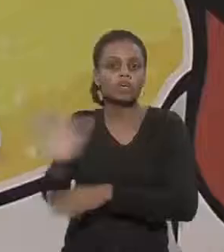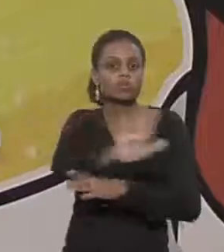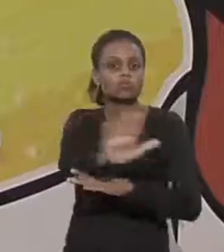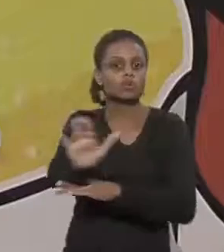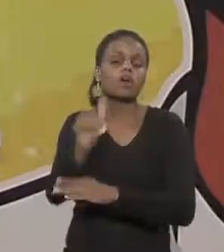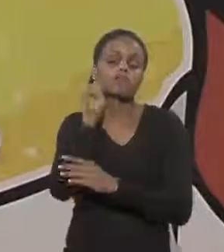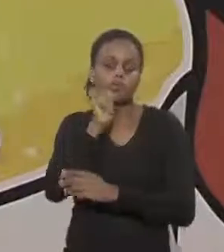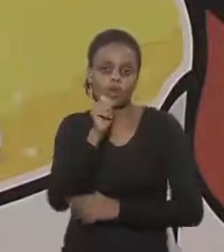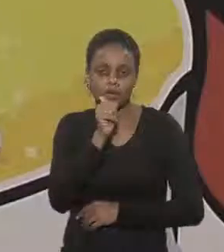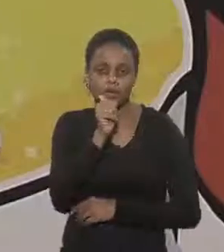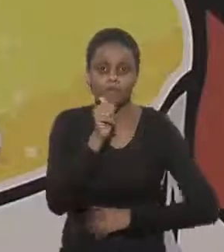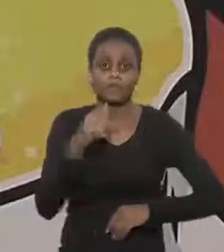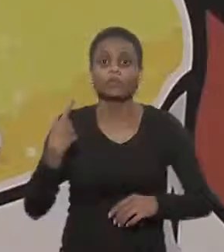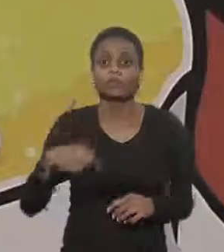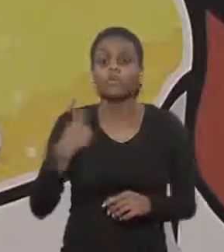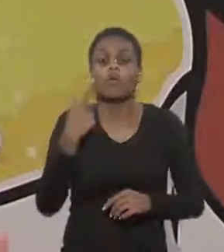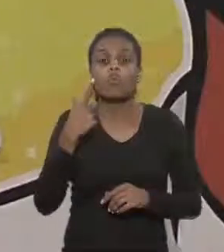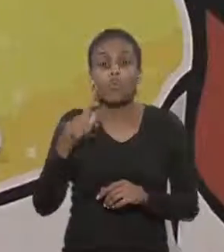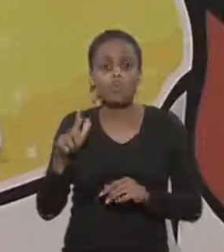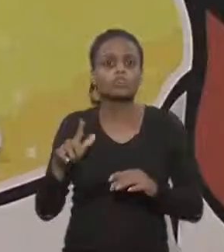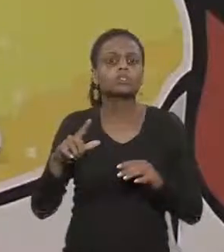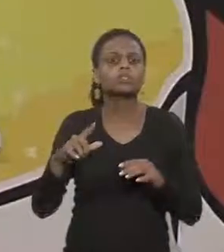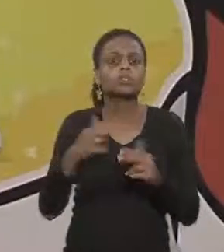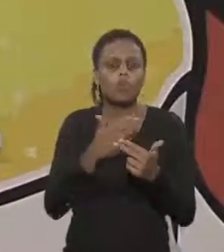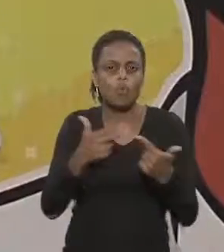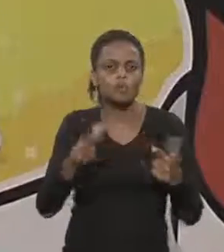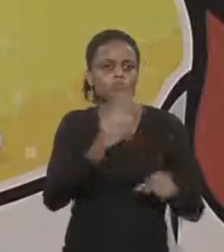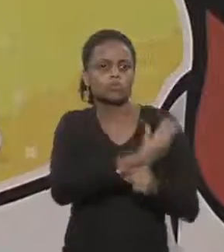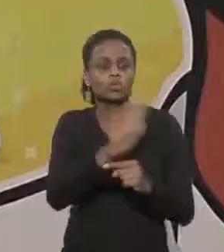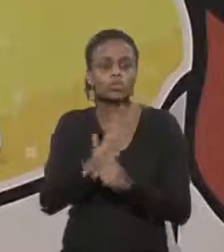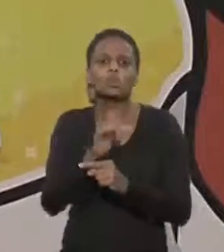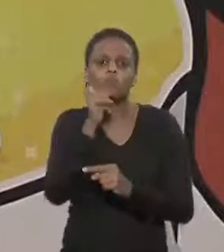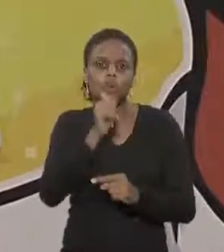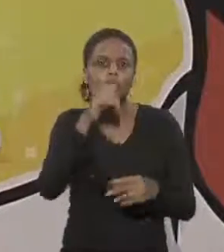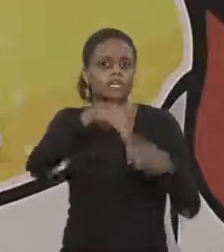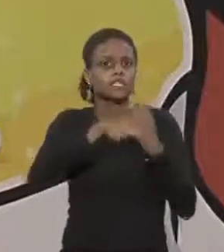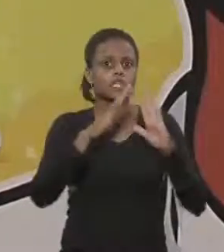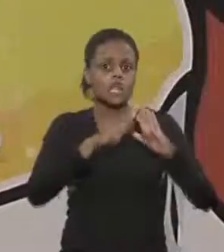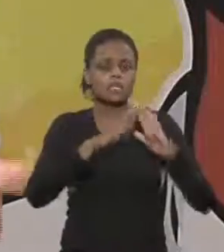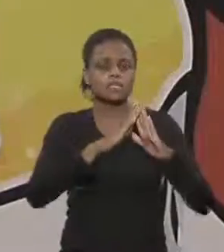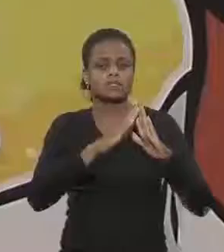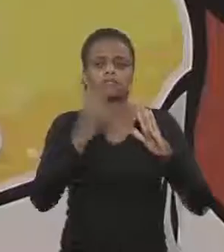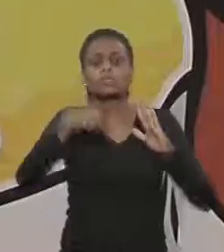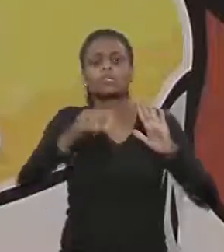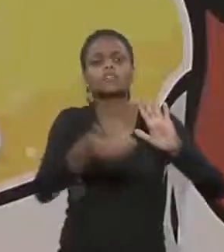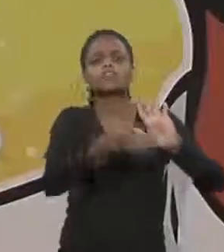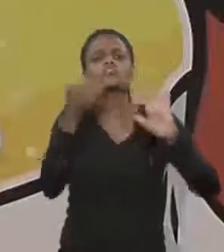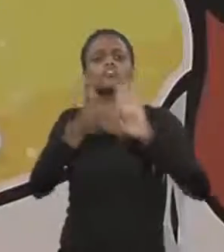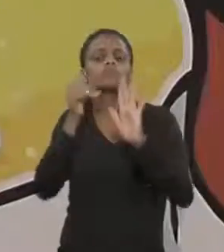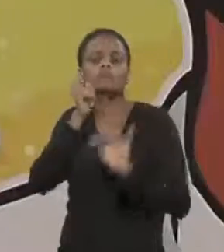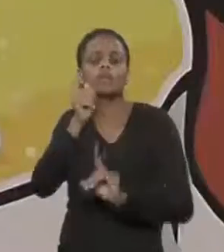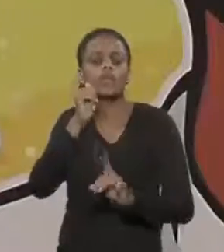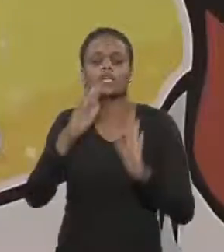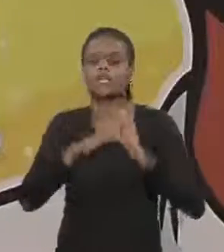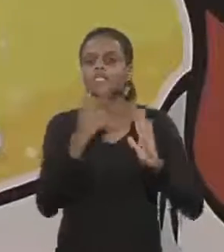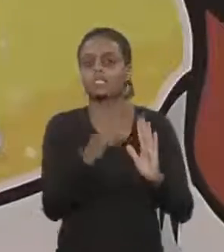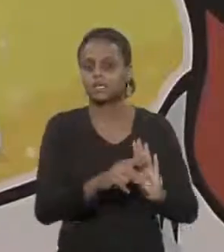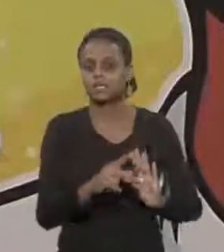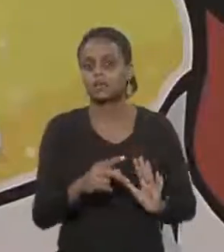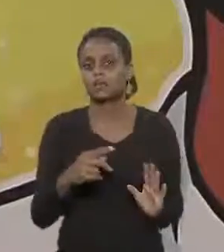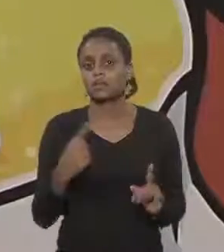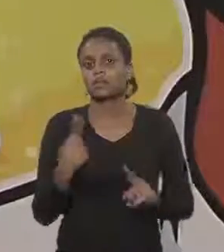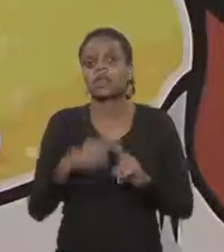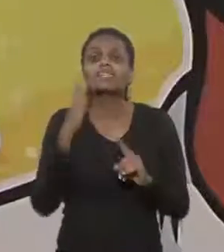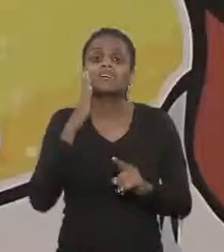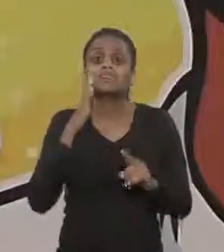outra ferramenta para proteger essas mulheres dentro de casa, que não seja necessariamente retirá-las da sua casa, até porque a gente